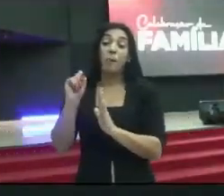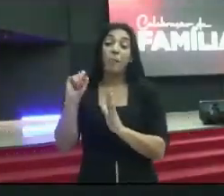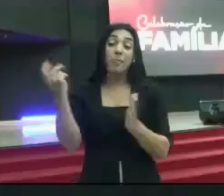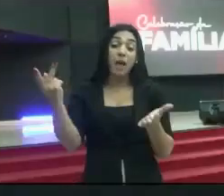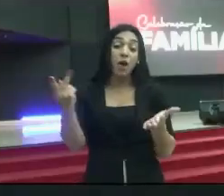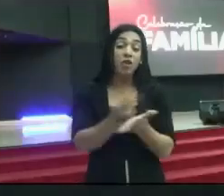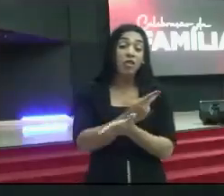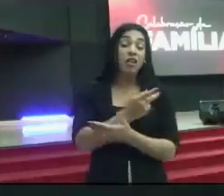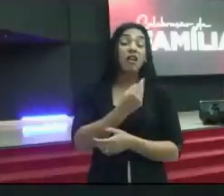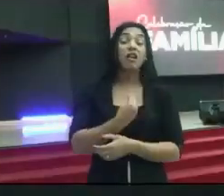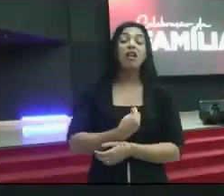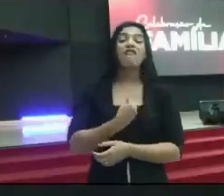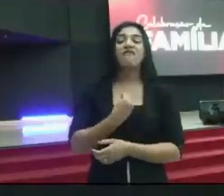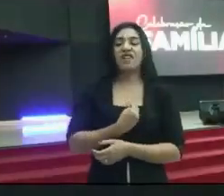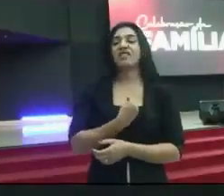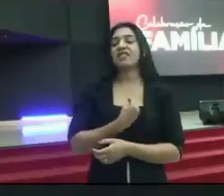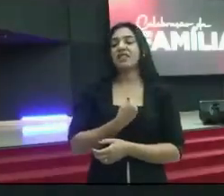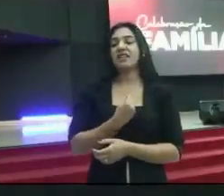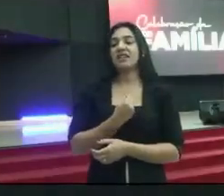vida amarga,